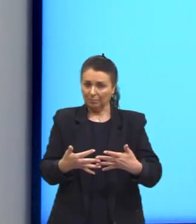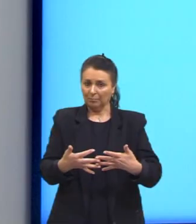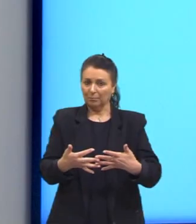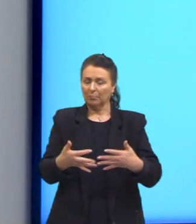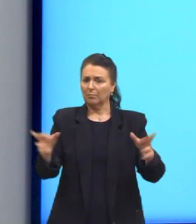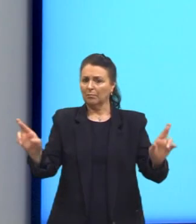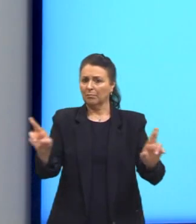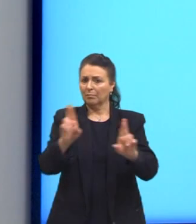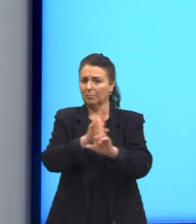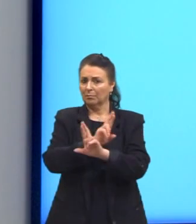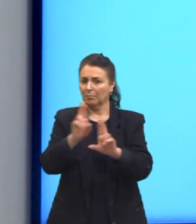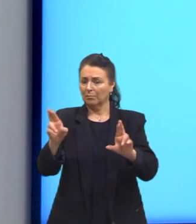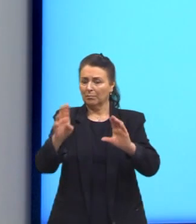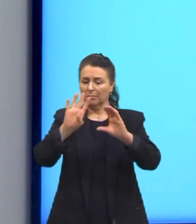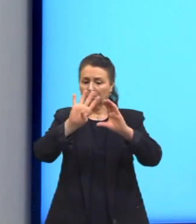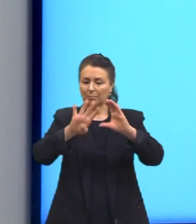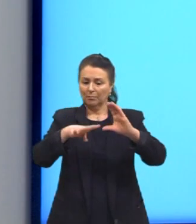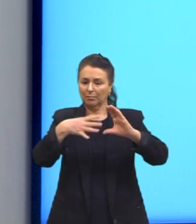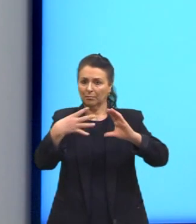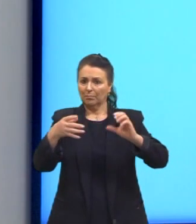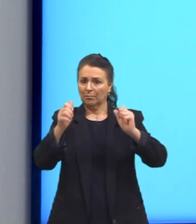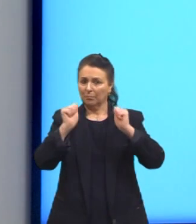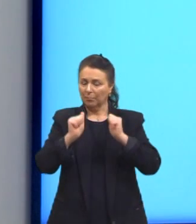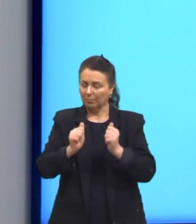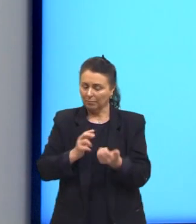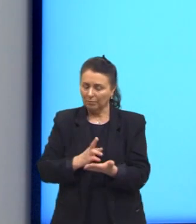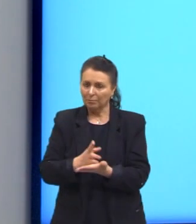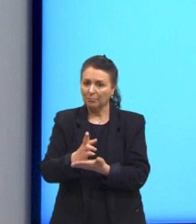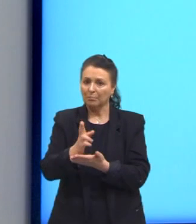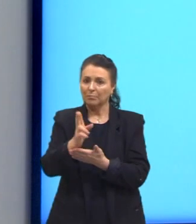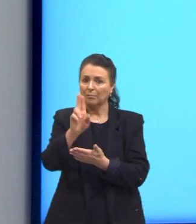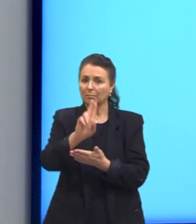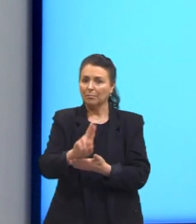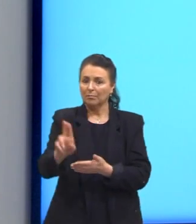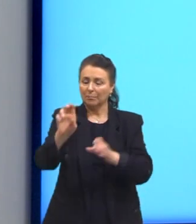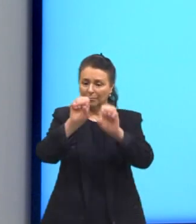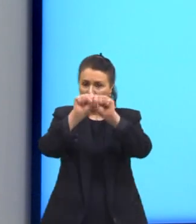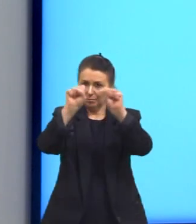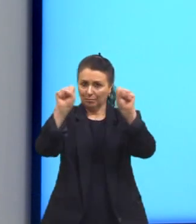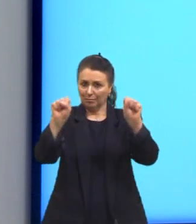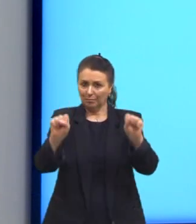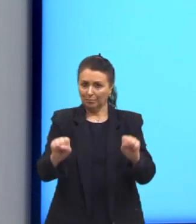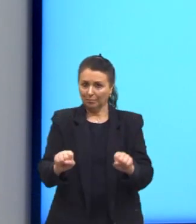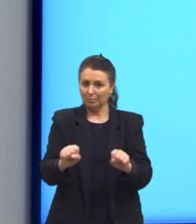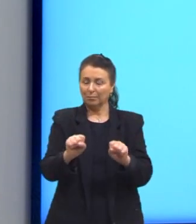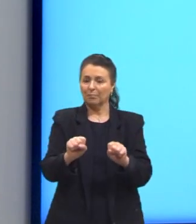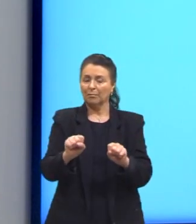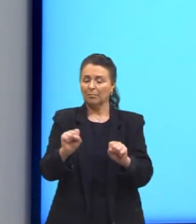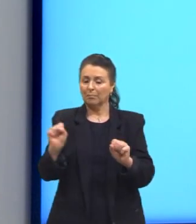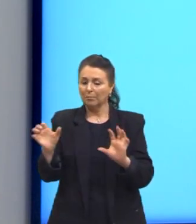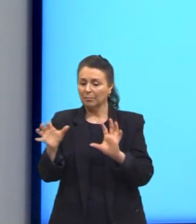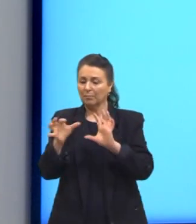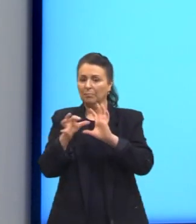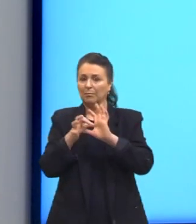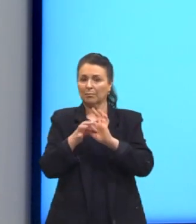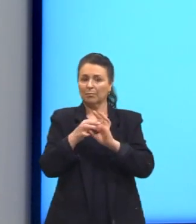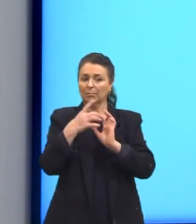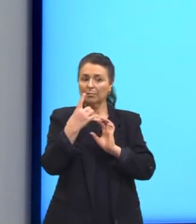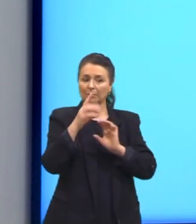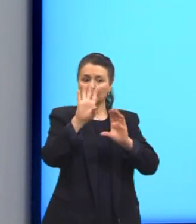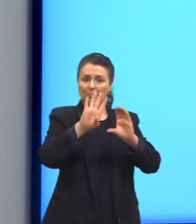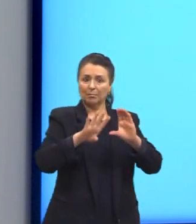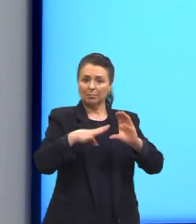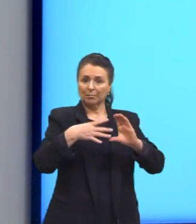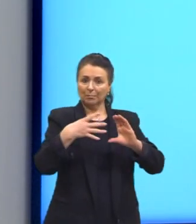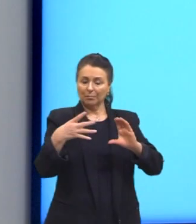das matrizes, então? A gente pode sempre pegar um sistema linear e associar ele a uma matriz, né?